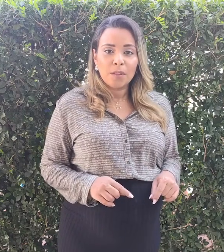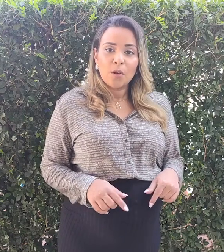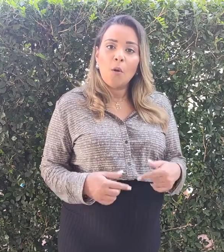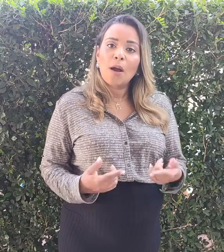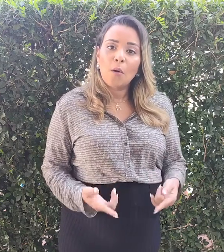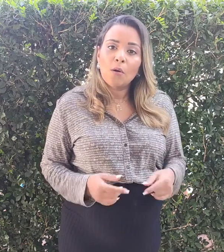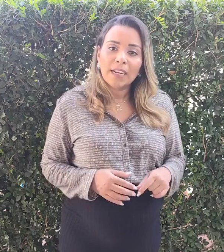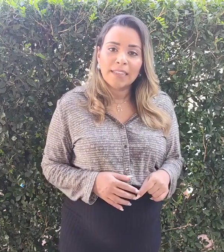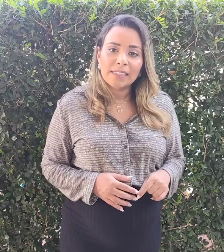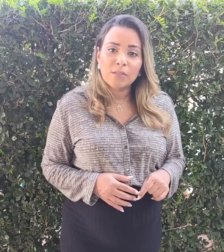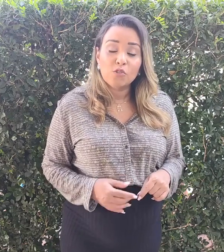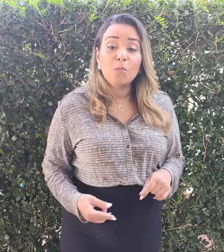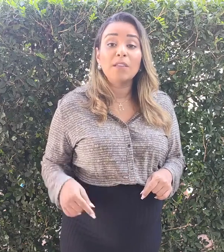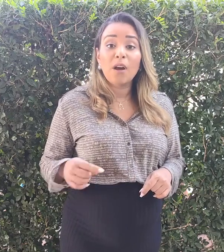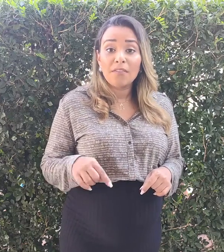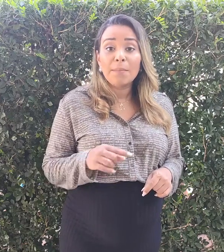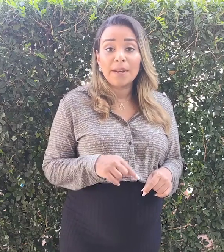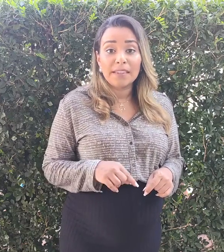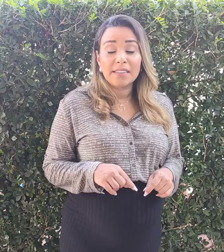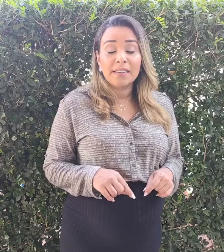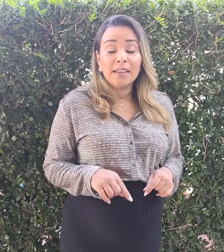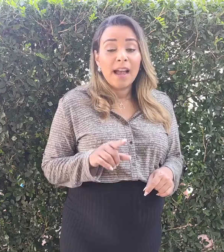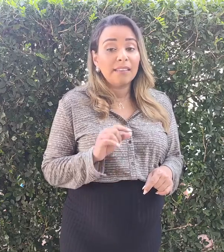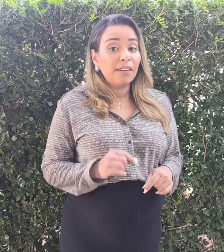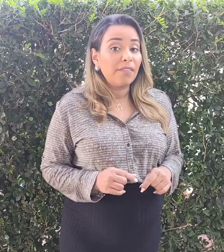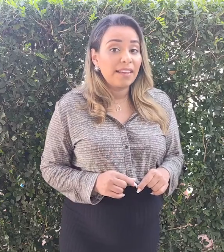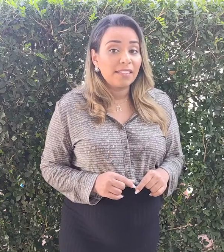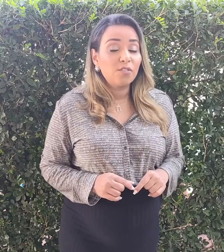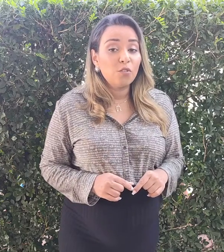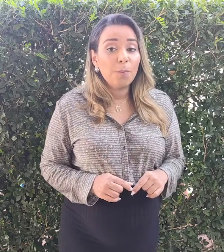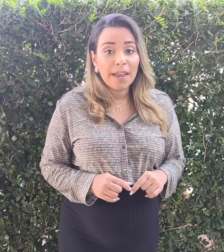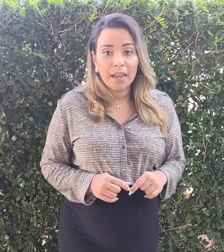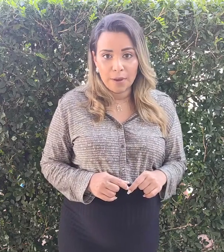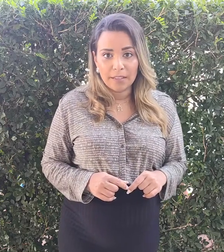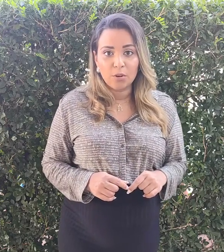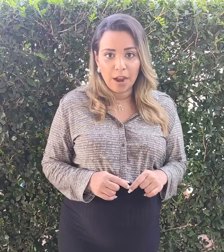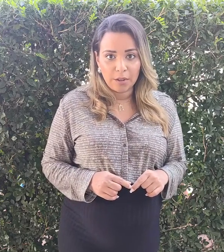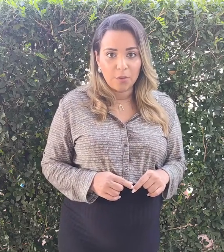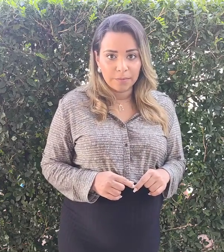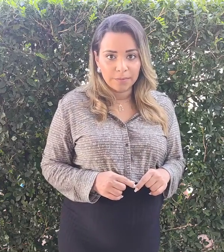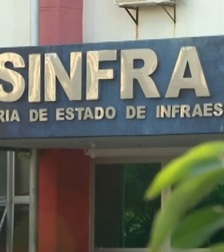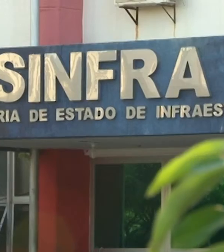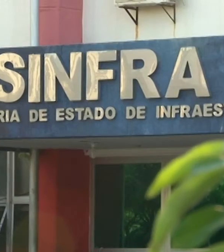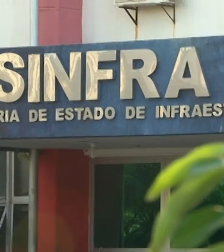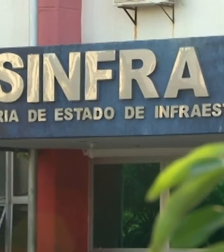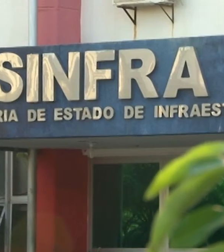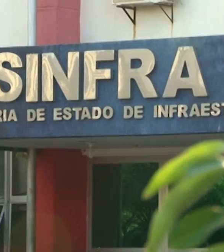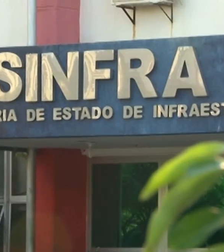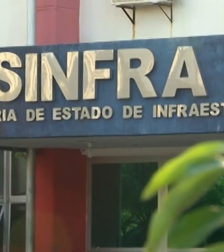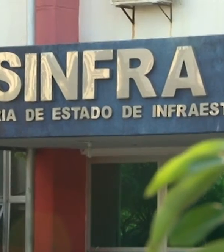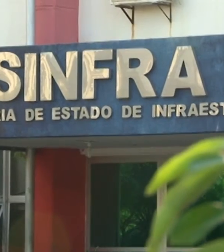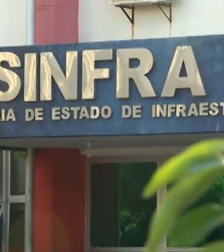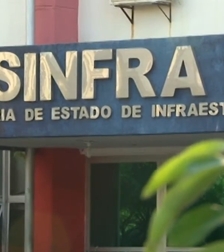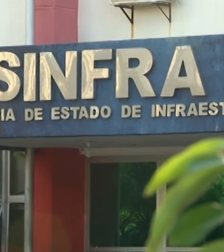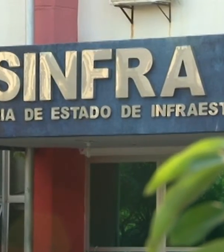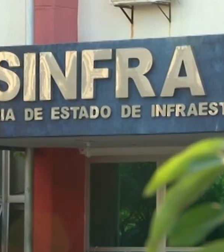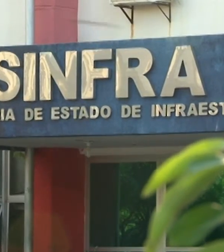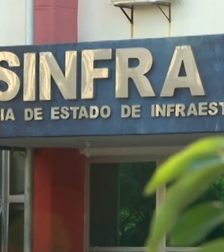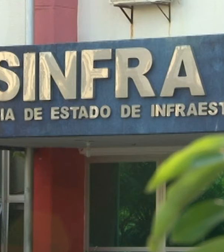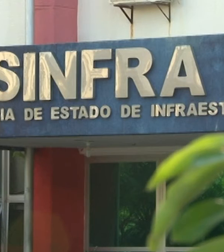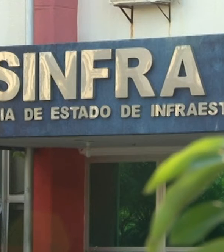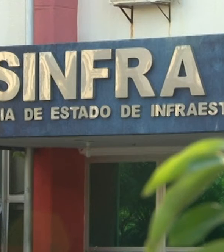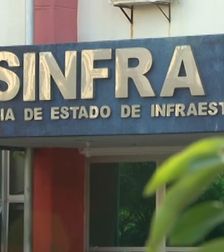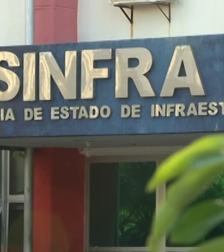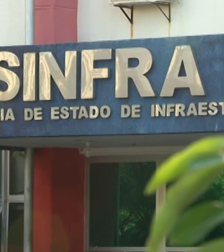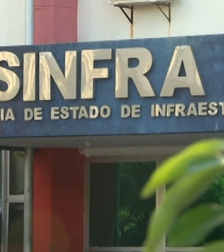situação com a contratação de uma nova empresa através de um pregão eletrônico. Recursos de agravo requeridos